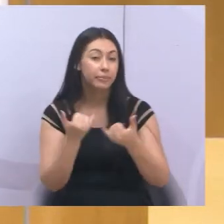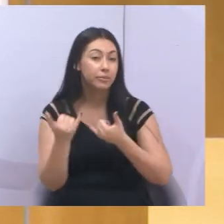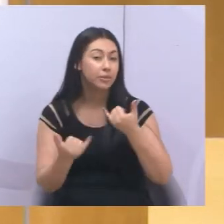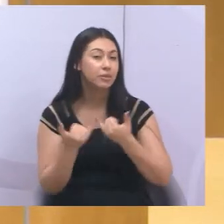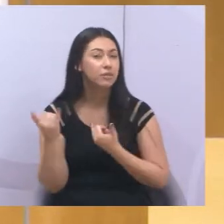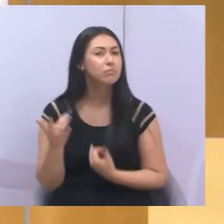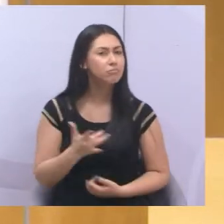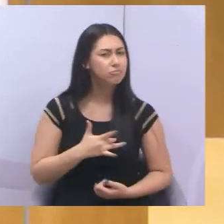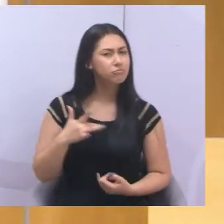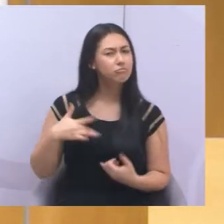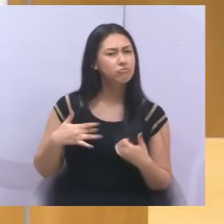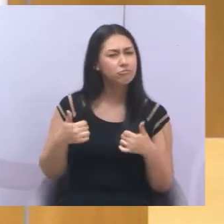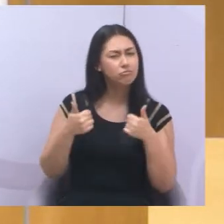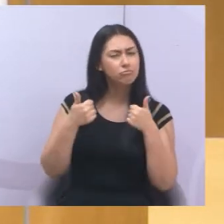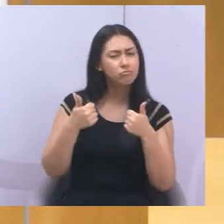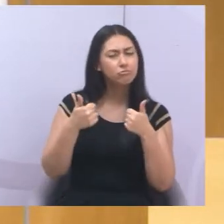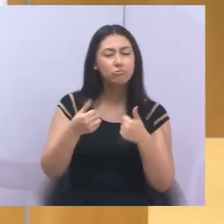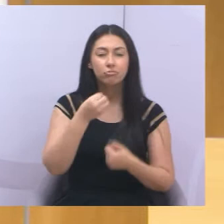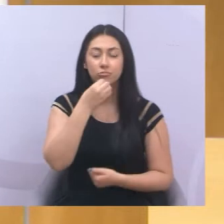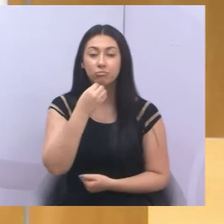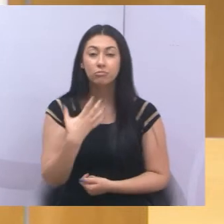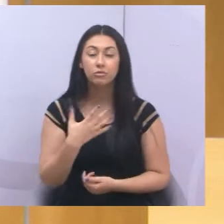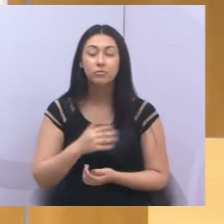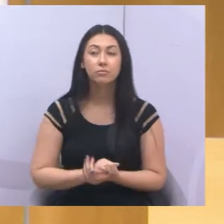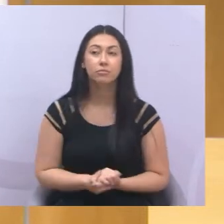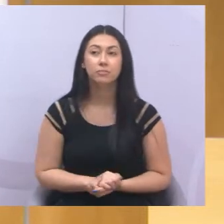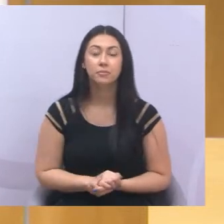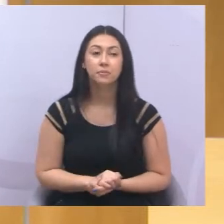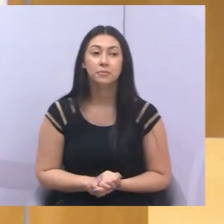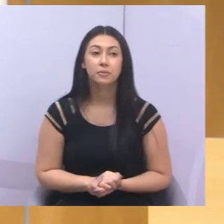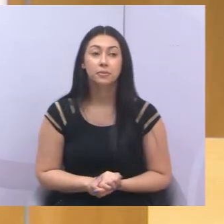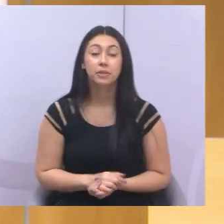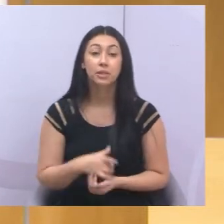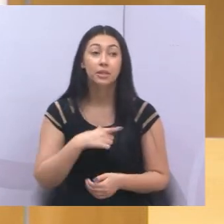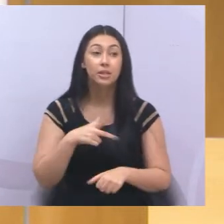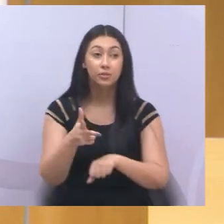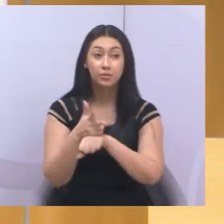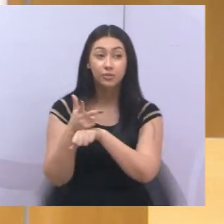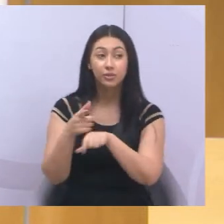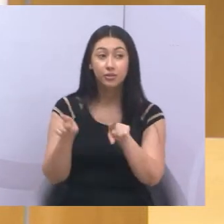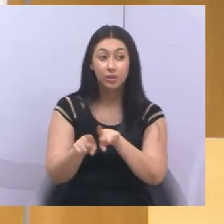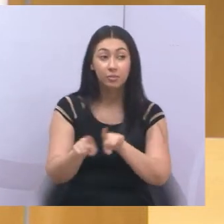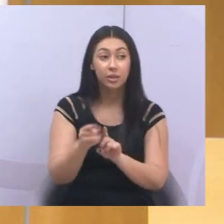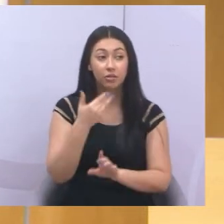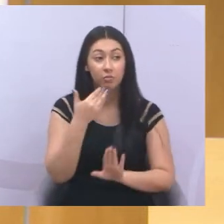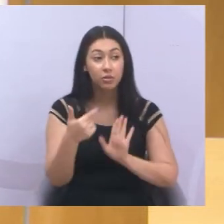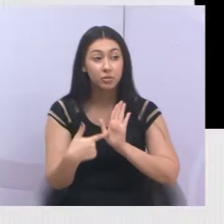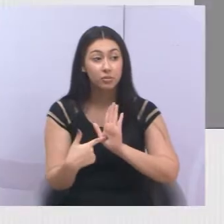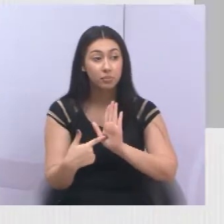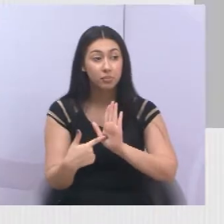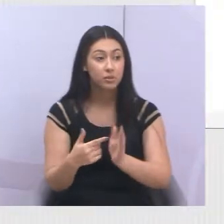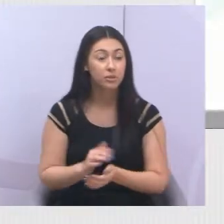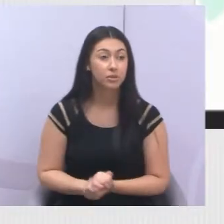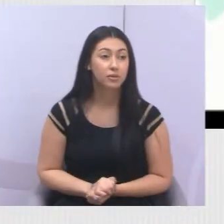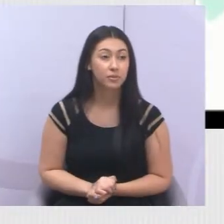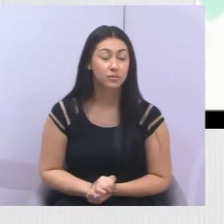saudáveis às comunidades. E tem um vídeo também, vou pedir para que a técnica coloque.